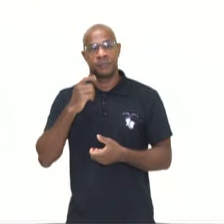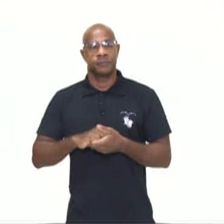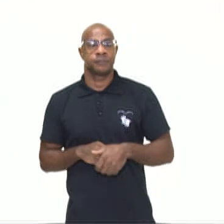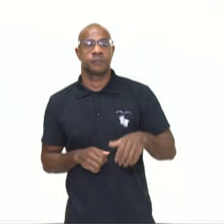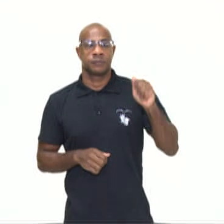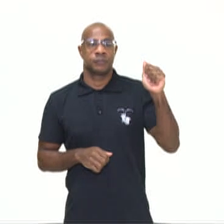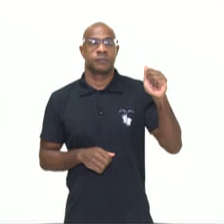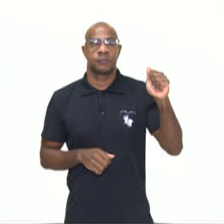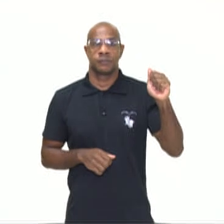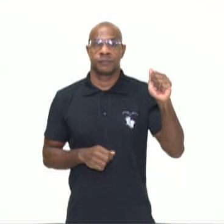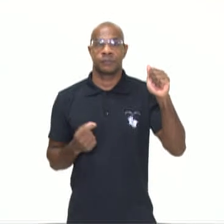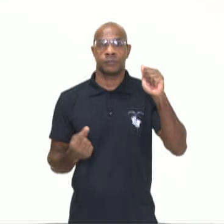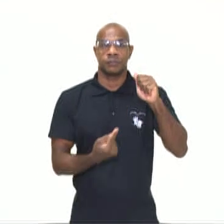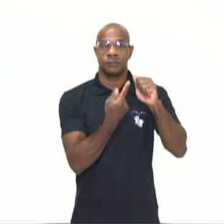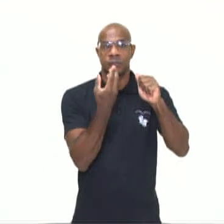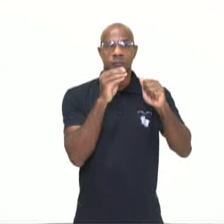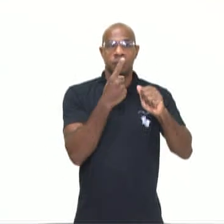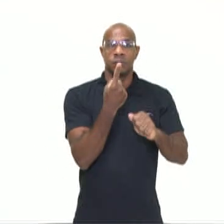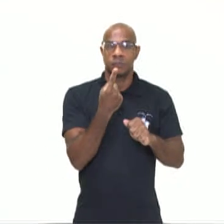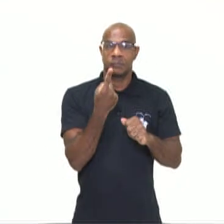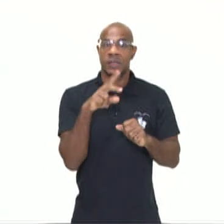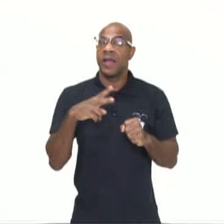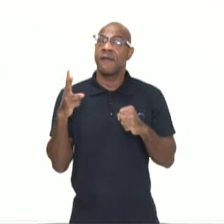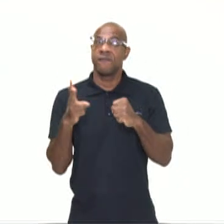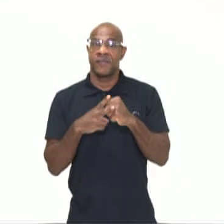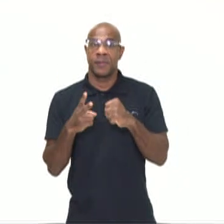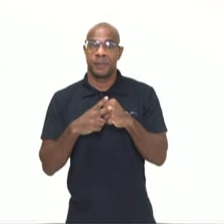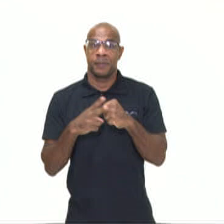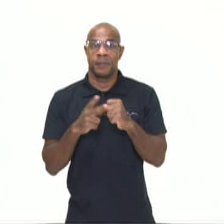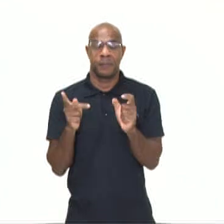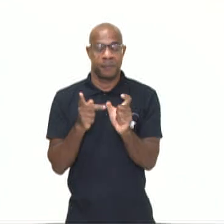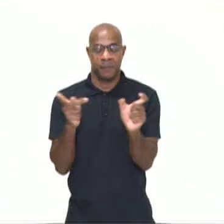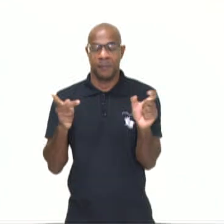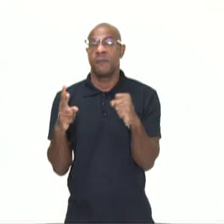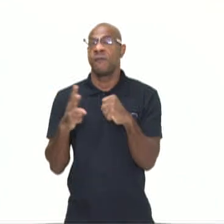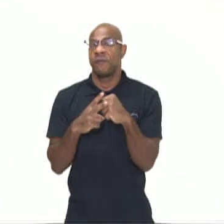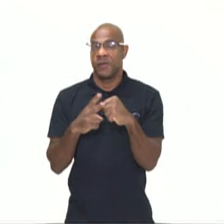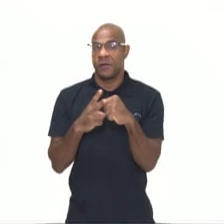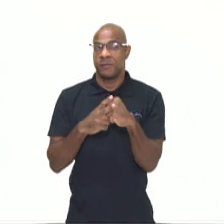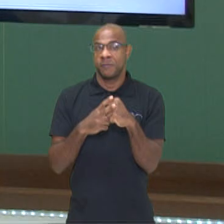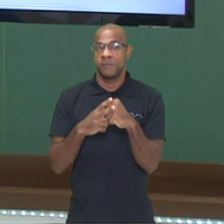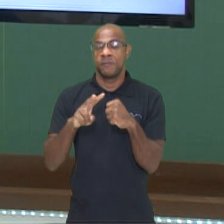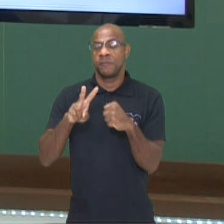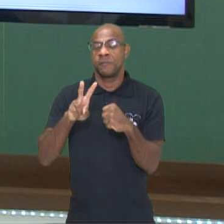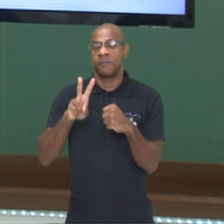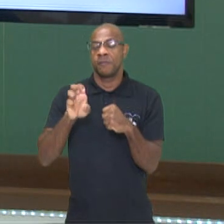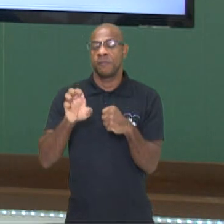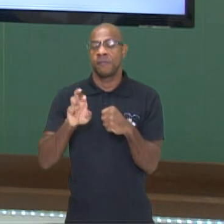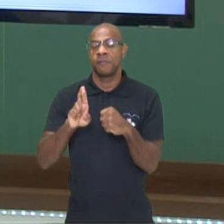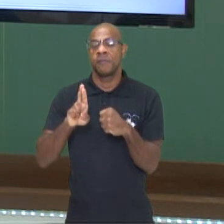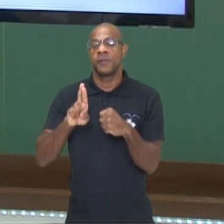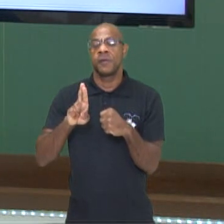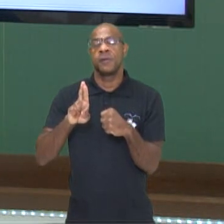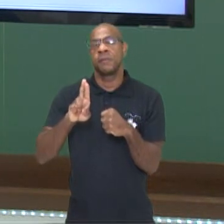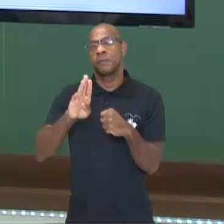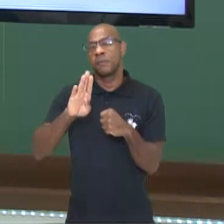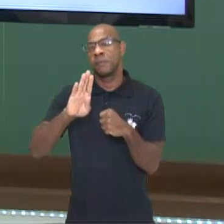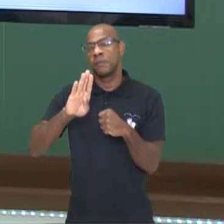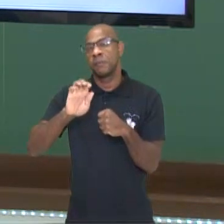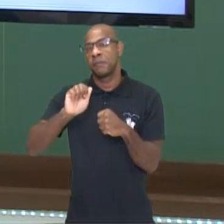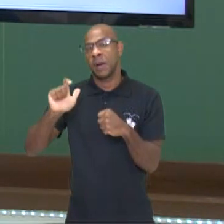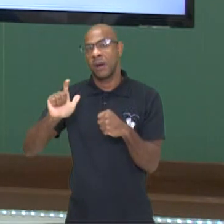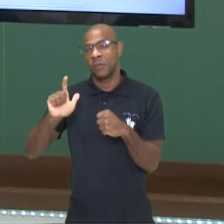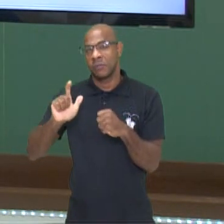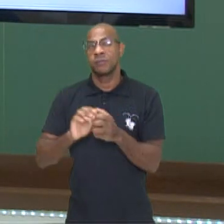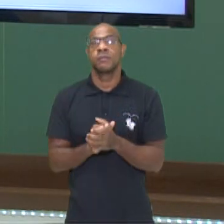Letra A, nós temos um predicado verbal. Qual que é o núcleo desse predicado verbal? Se um predicado é verbal, o núcleo é o próprio